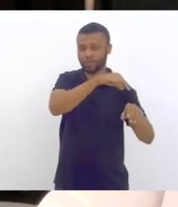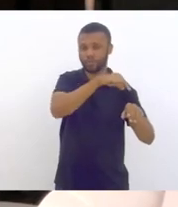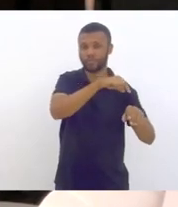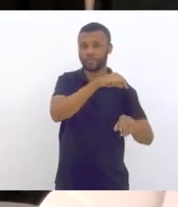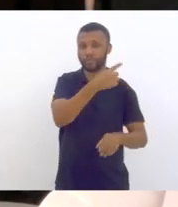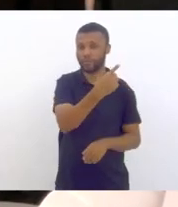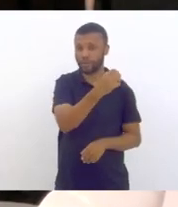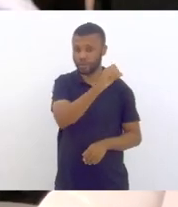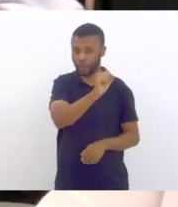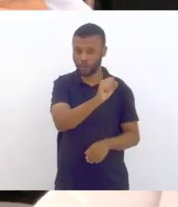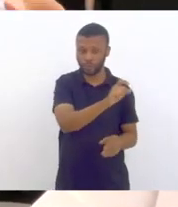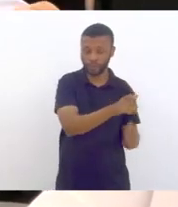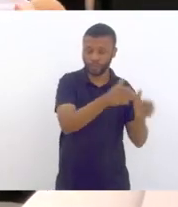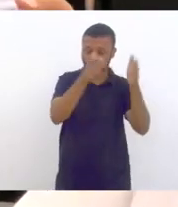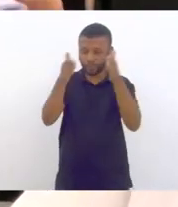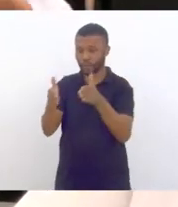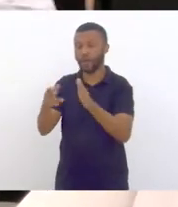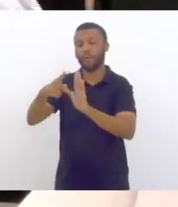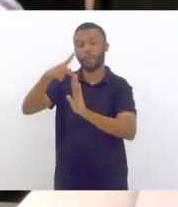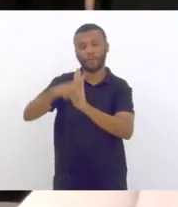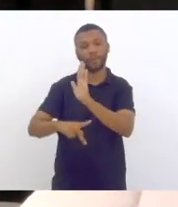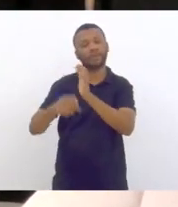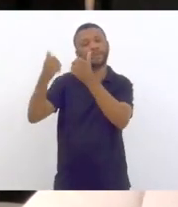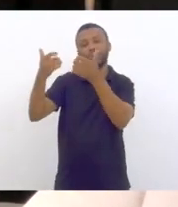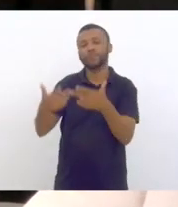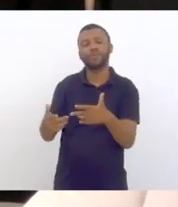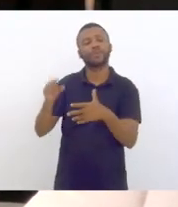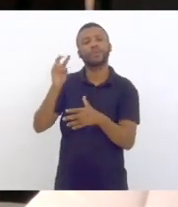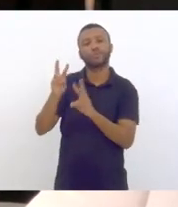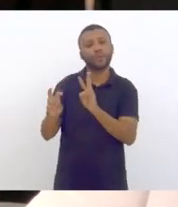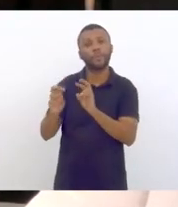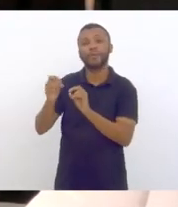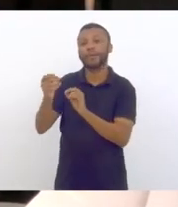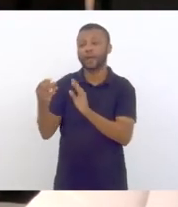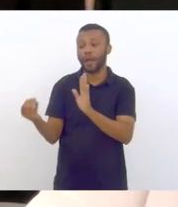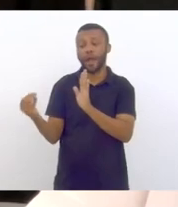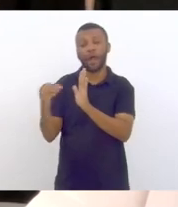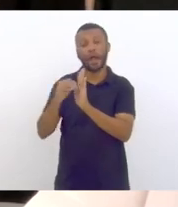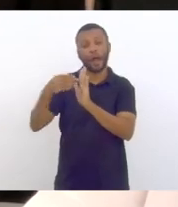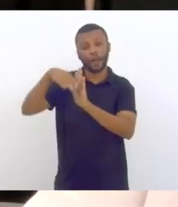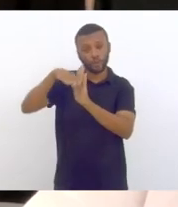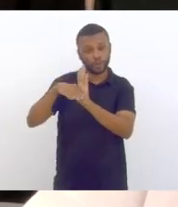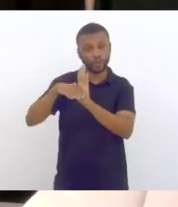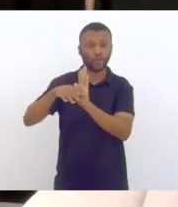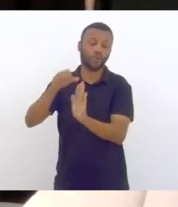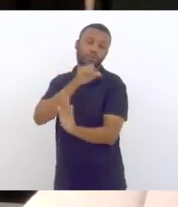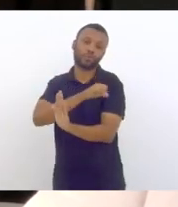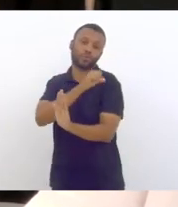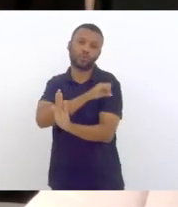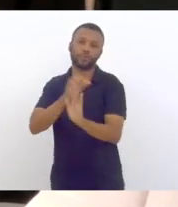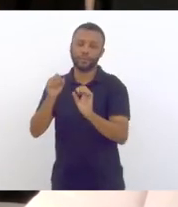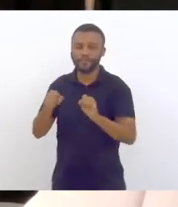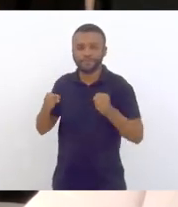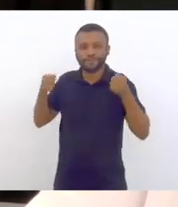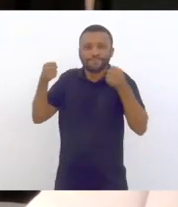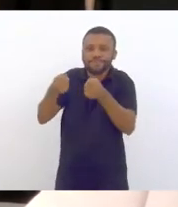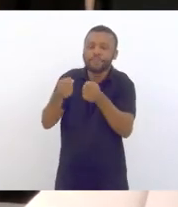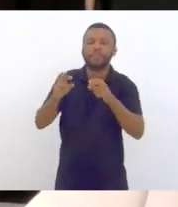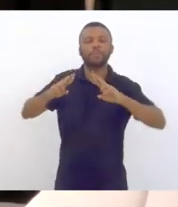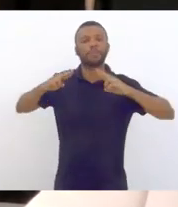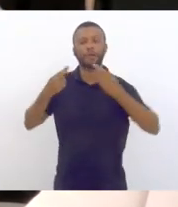entrada do Rio e o pagamento do passivo do Rio ou uma coisa ou outra né na reuniões e eu me dediquei essa